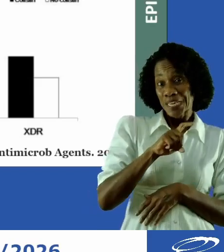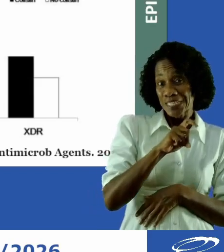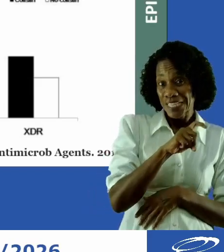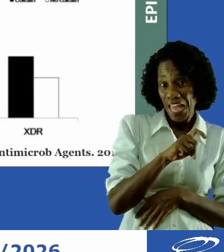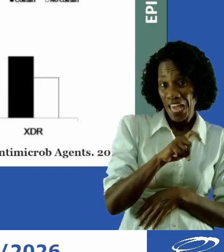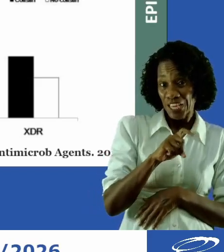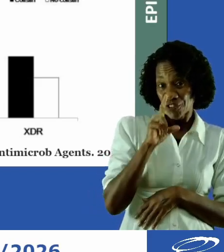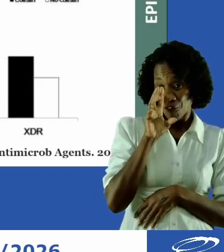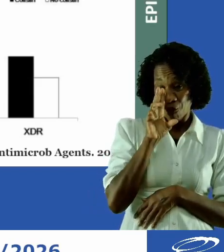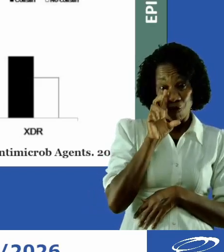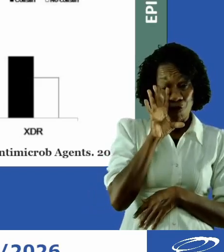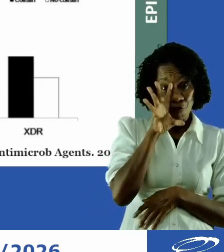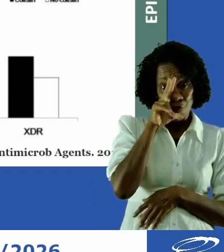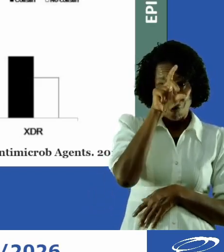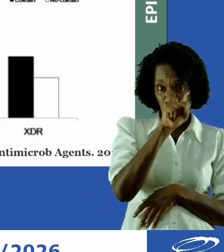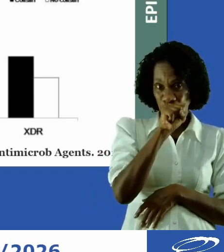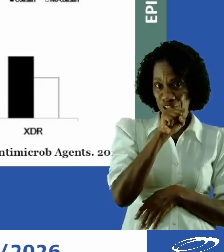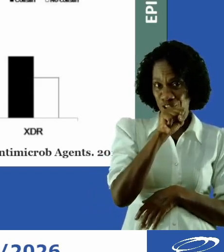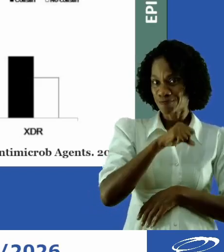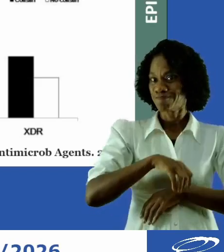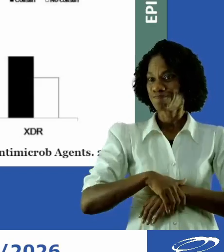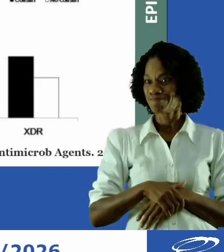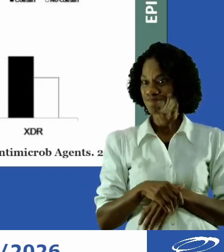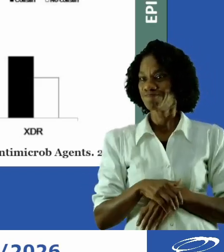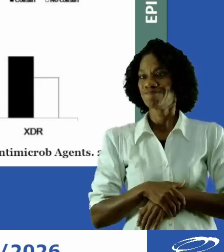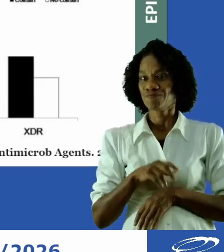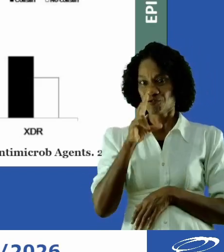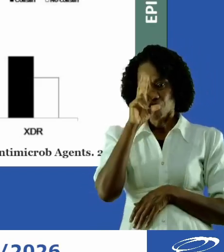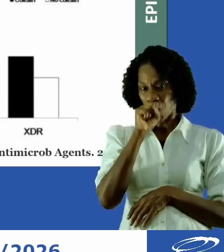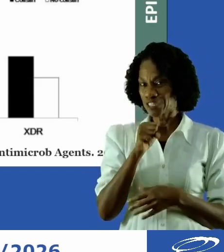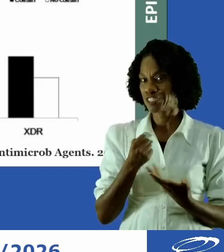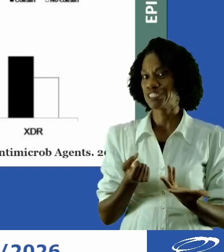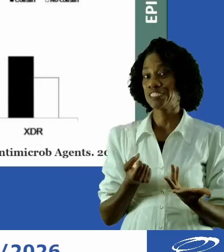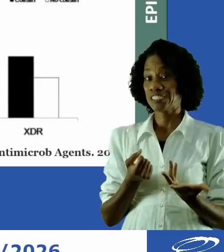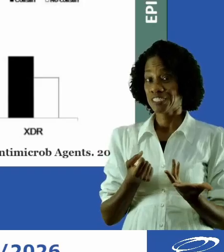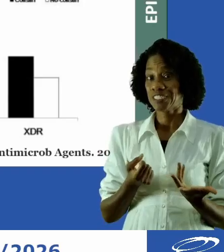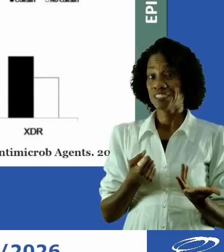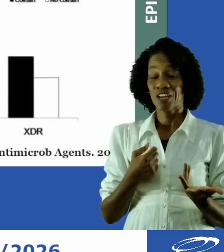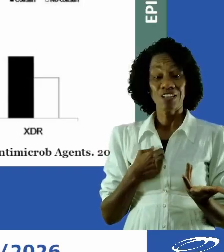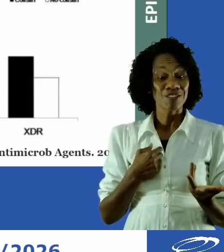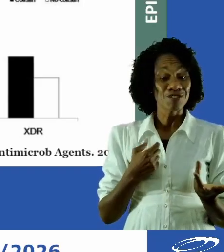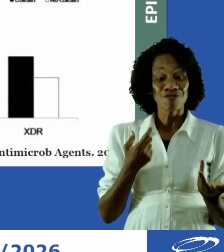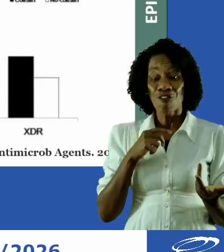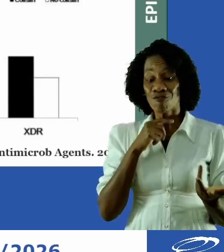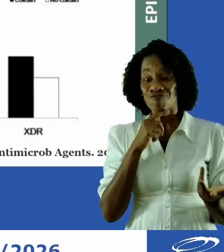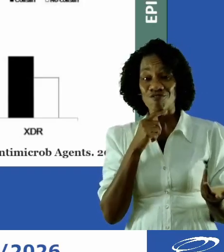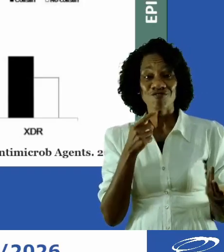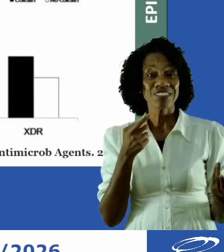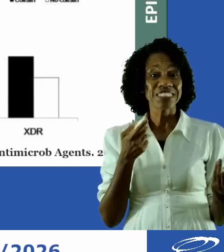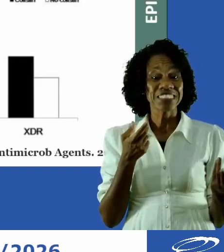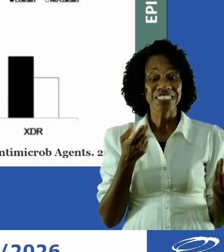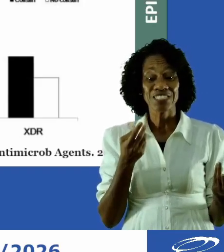dente de tubarão. E as bactérias multissensíveis são banguelas. Não funciona assim. Ou seja,